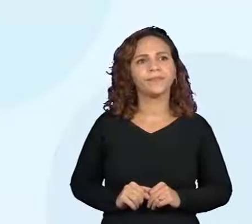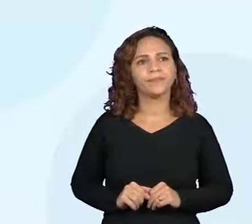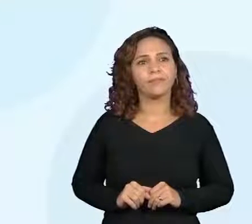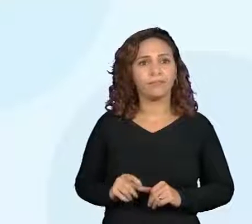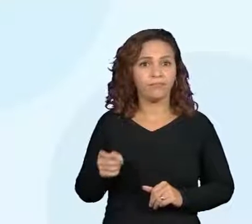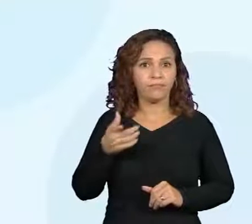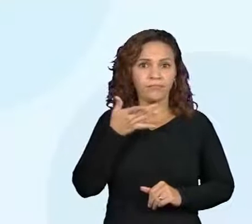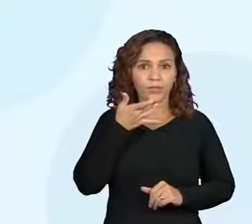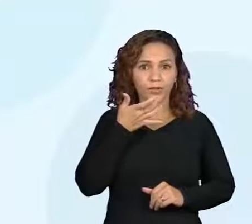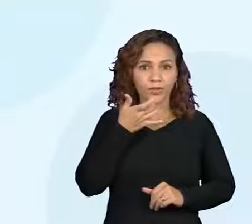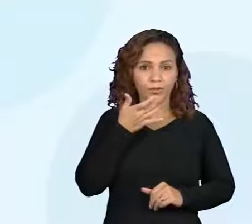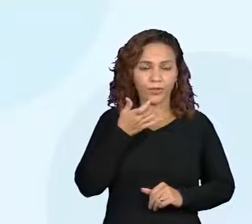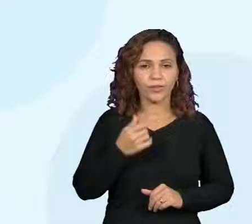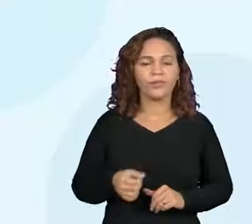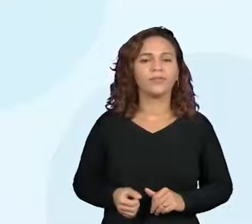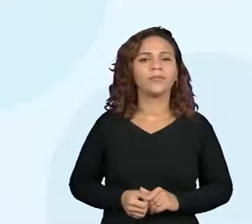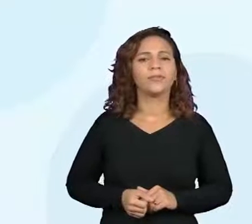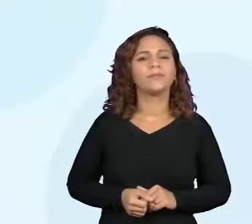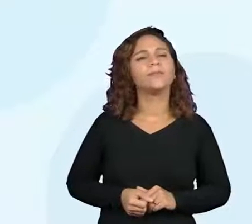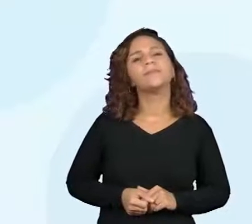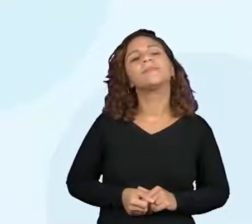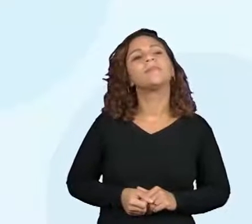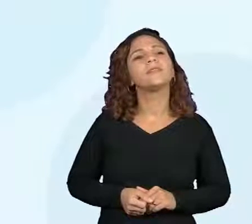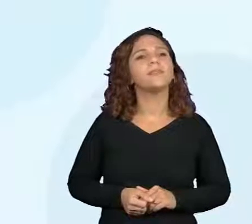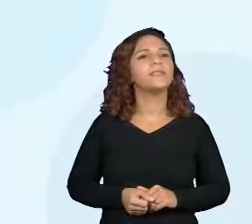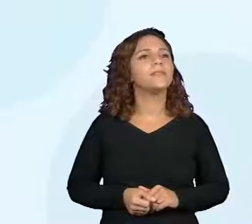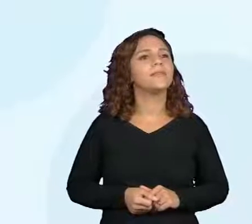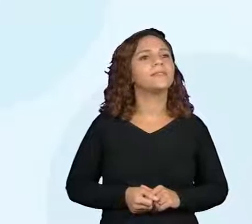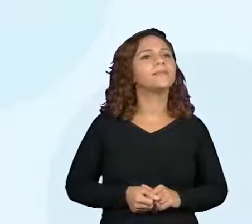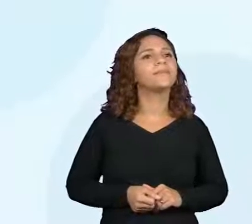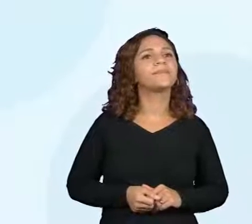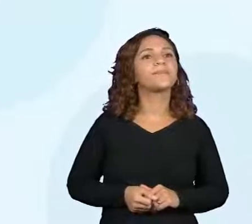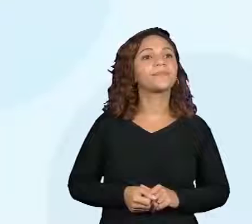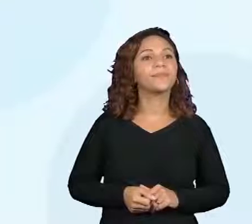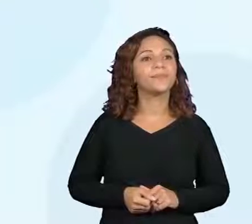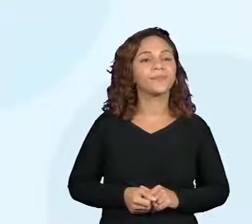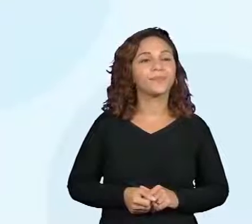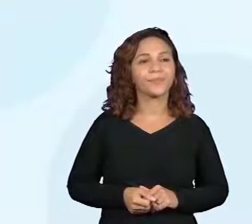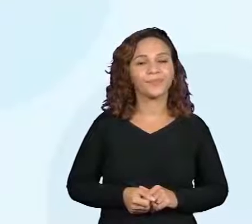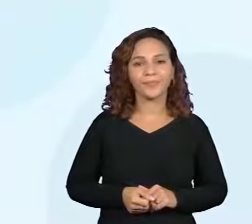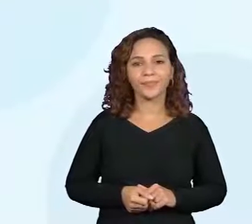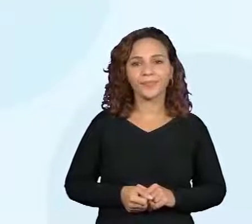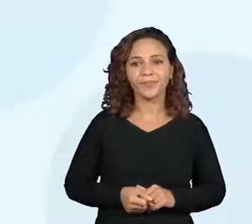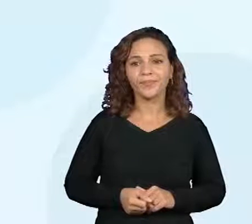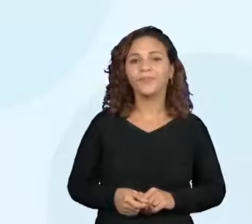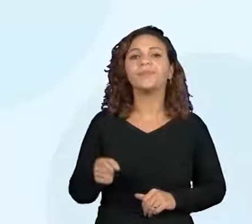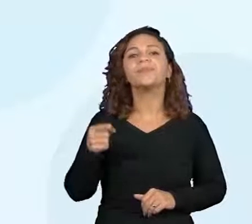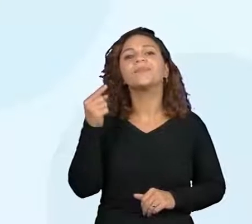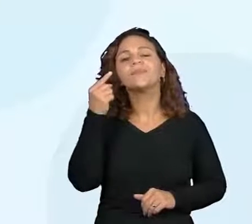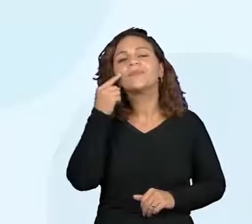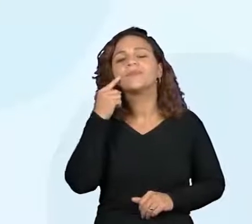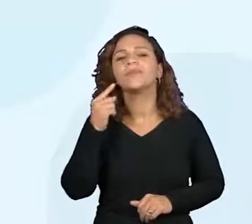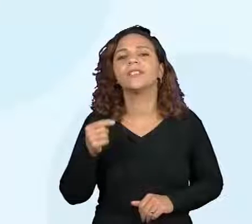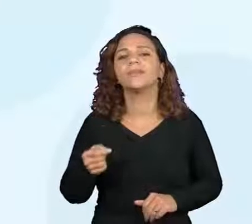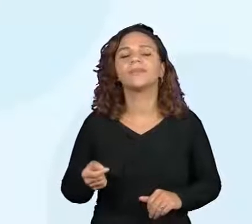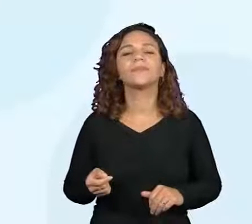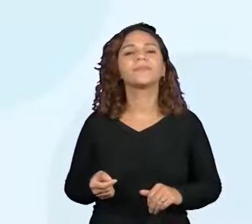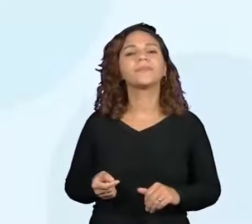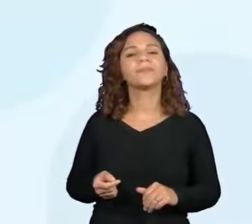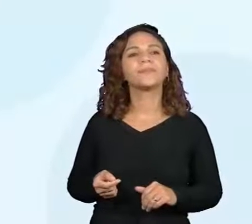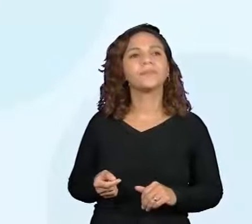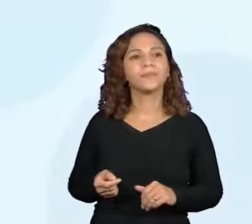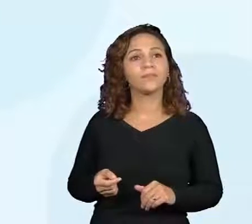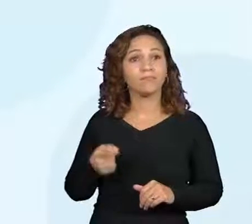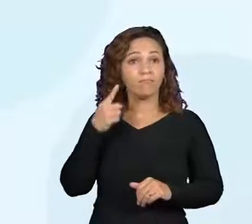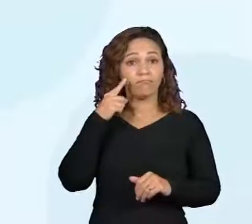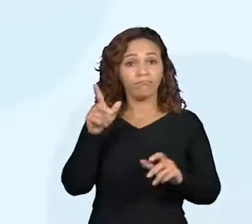pessoal? Pra frente que se anda. Então, estamos falando sobre